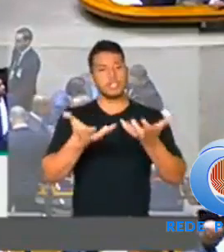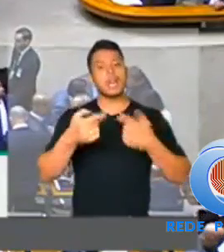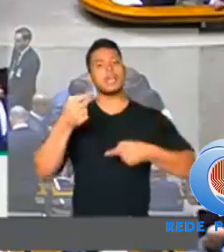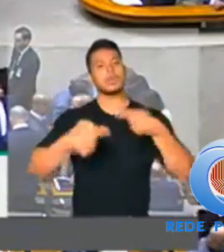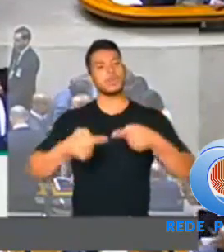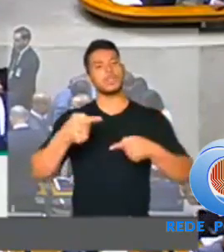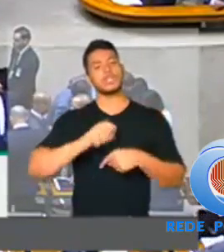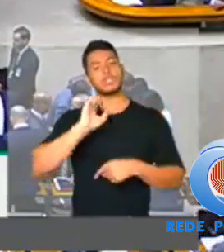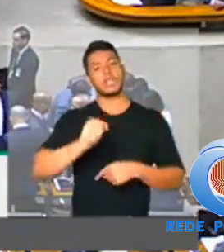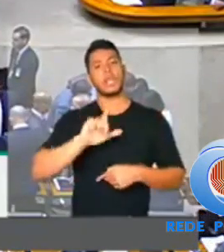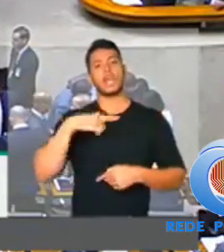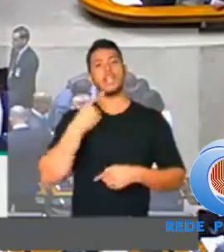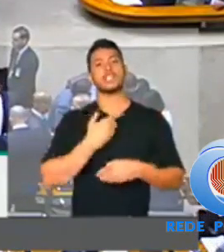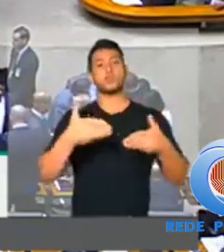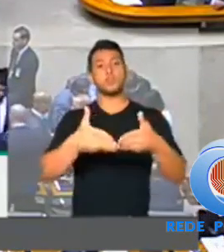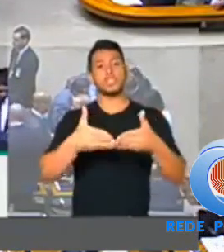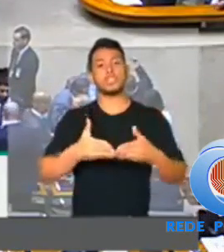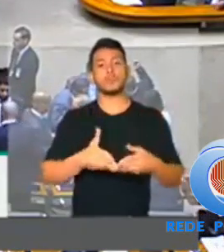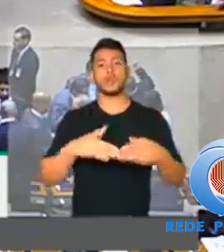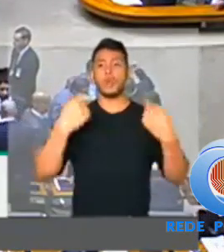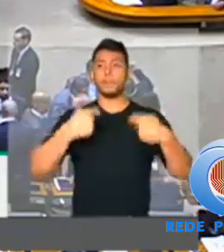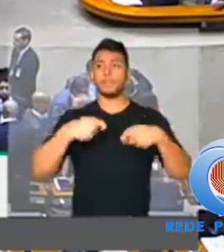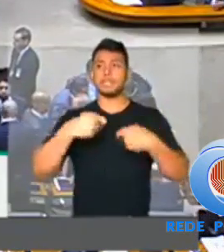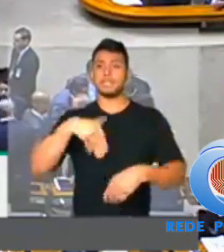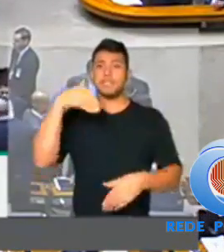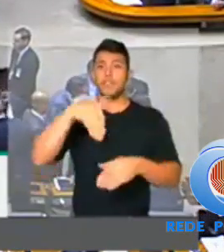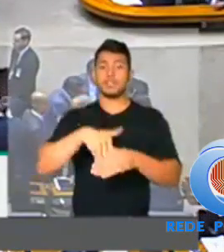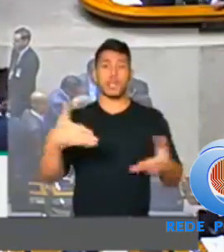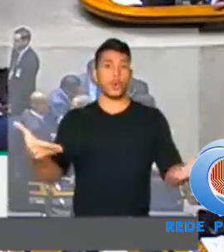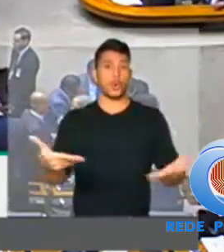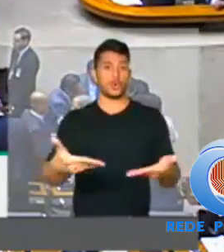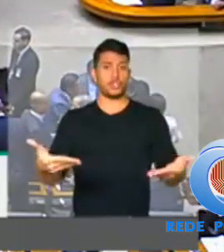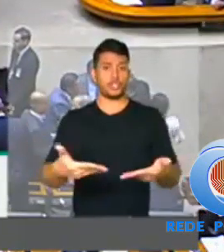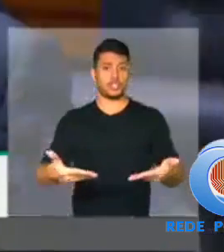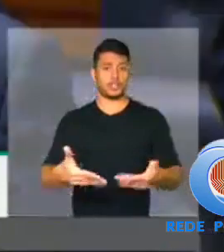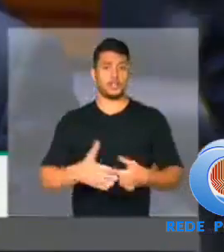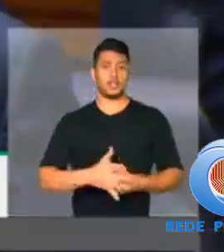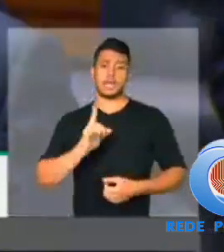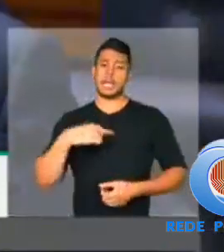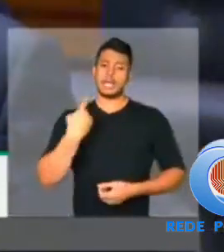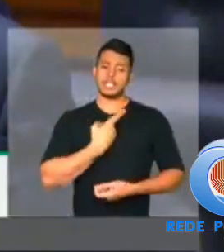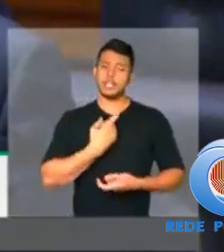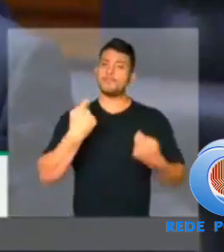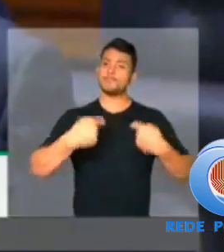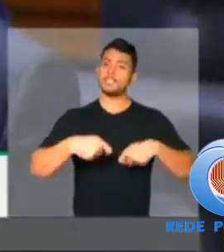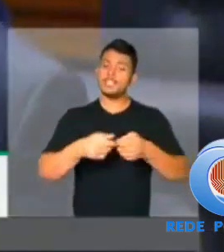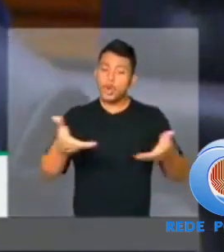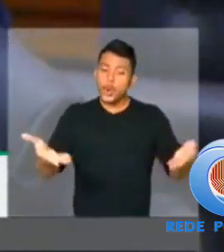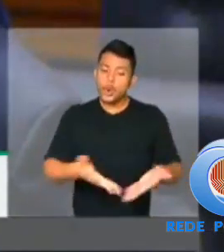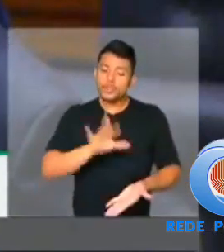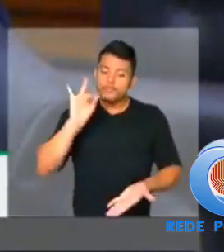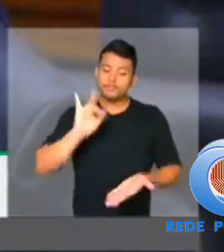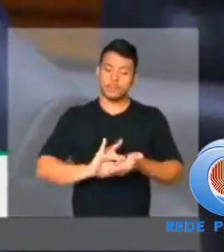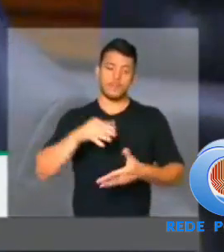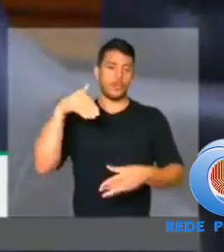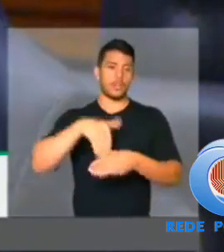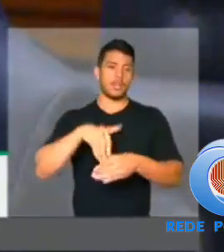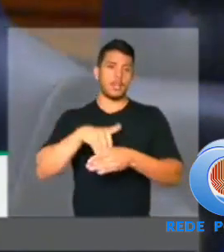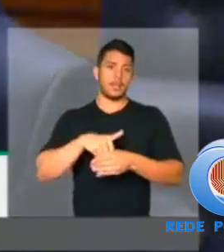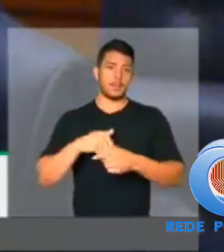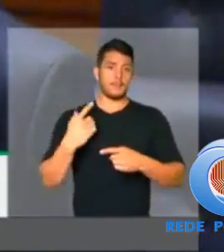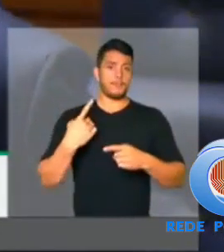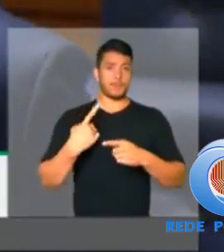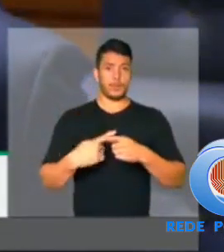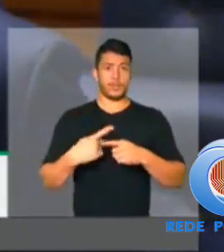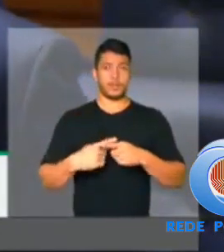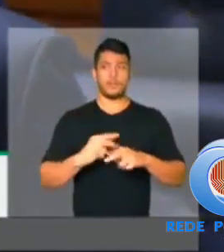e o nosso apelo é para que votamos hoje. Nós precisamos votar hoje Por quê? Porque